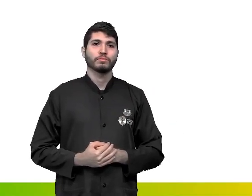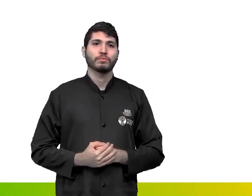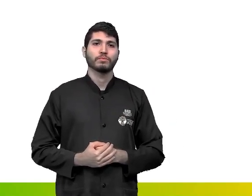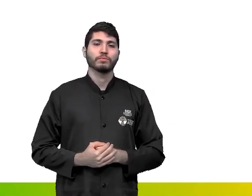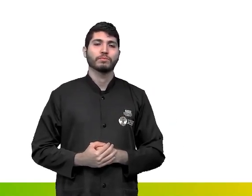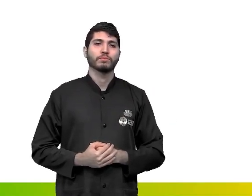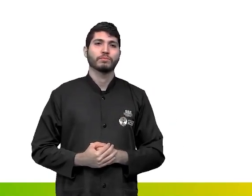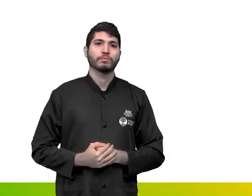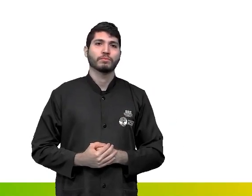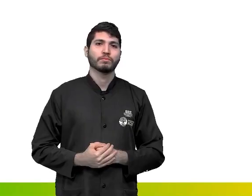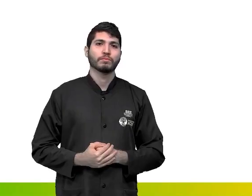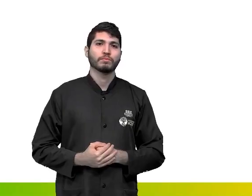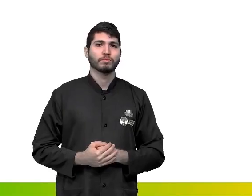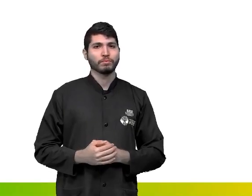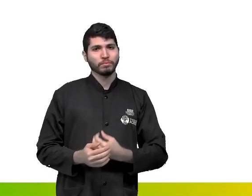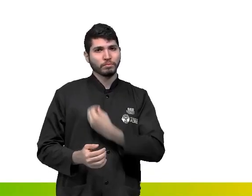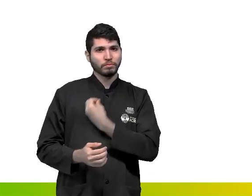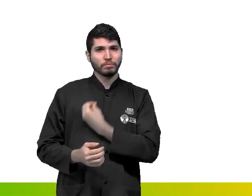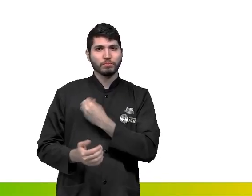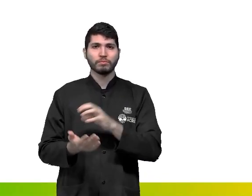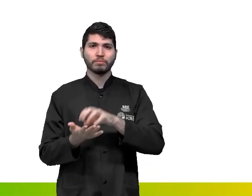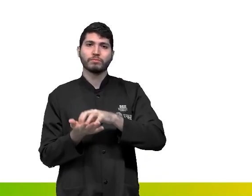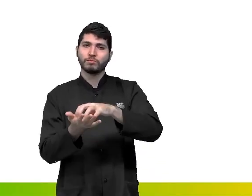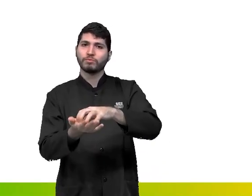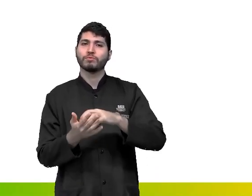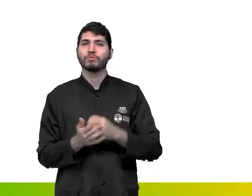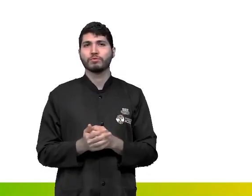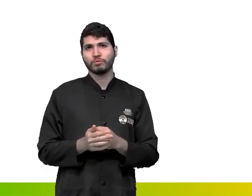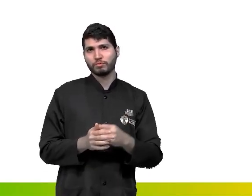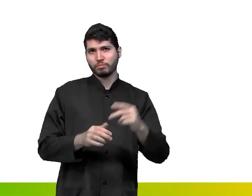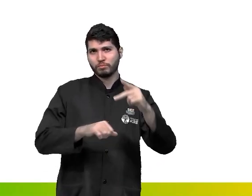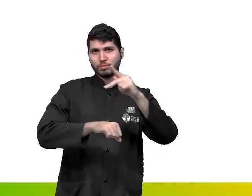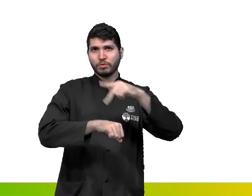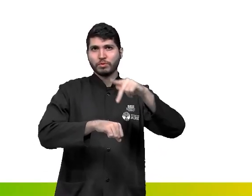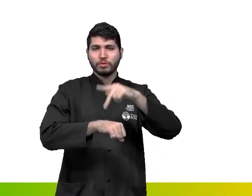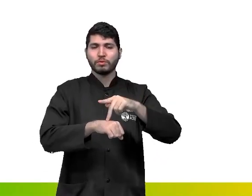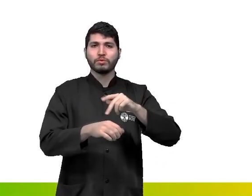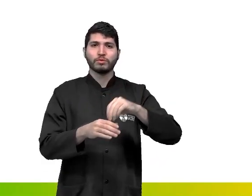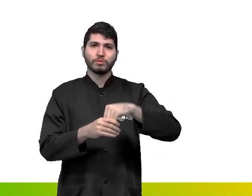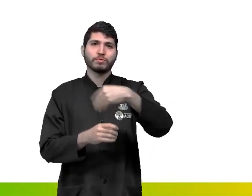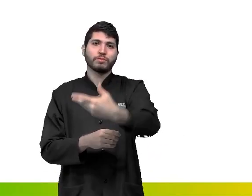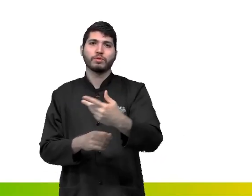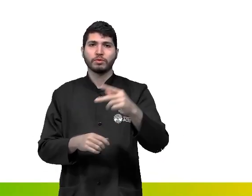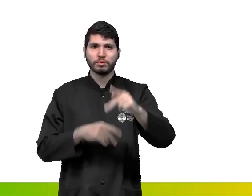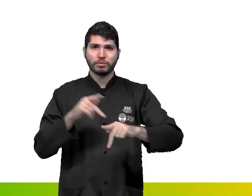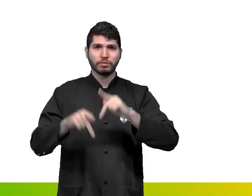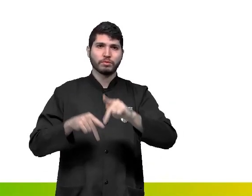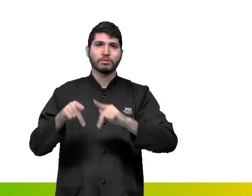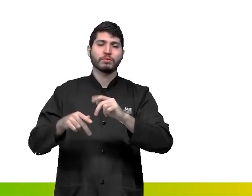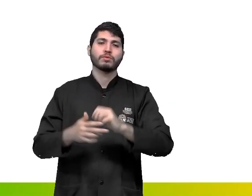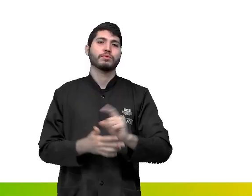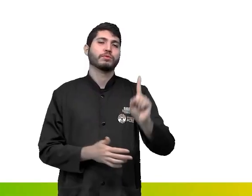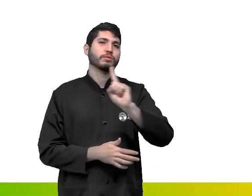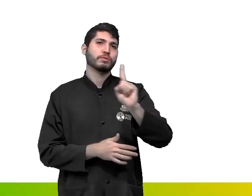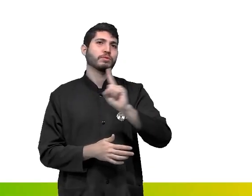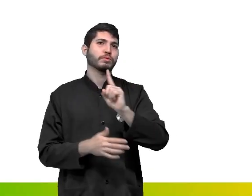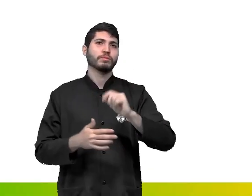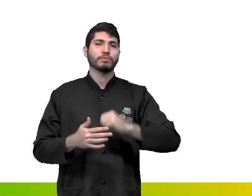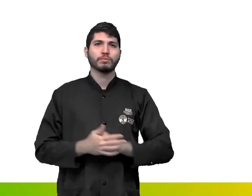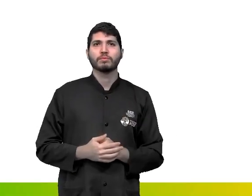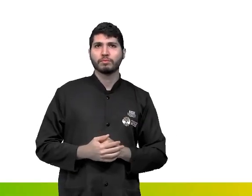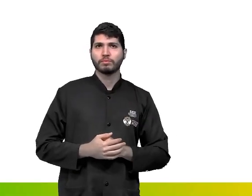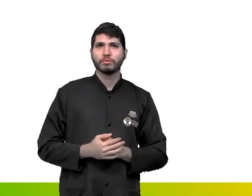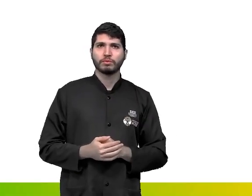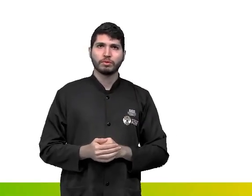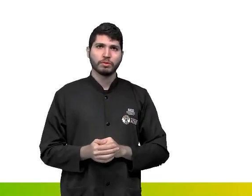A presença de turistas estrangeiros na região? Não, na verdade, quem mora em Brasília, quem mora na Bolívia, mora na Bolívia. E